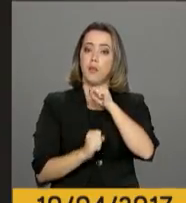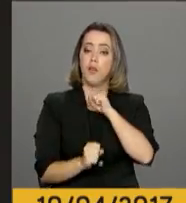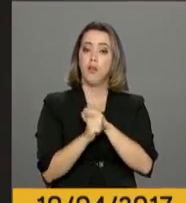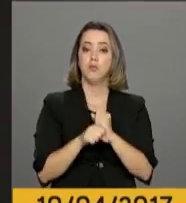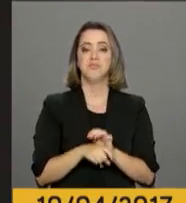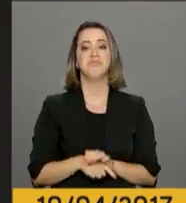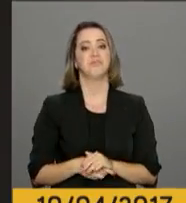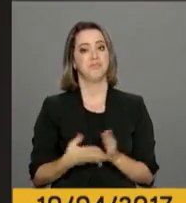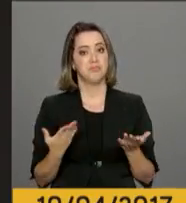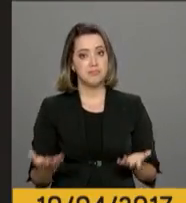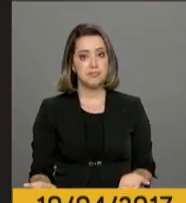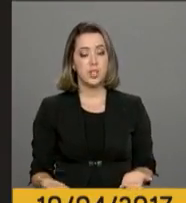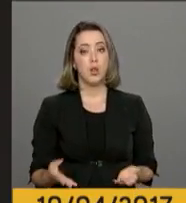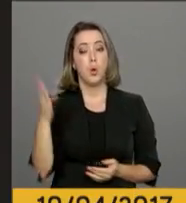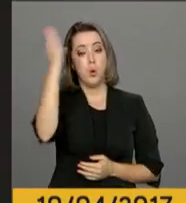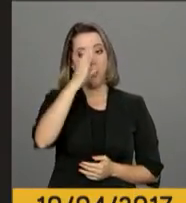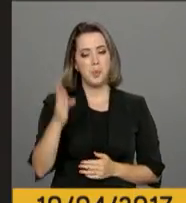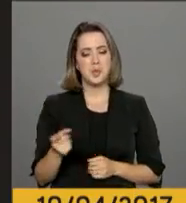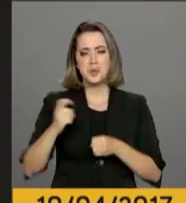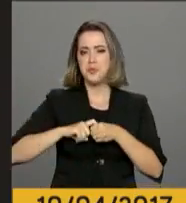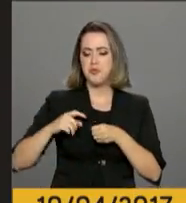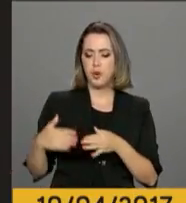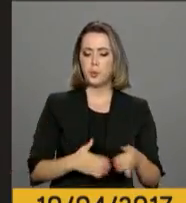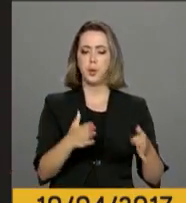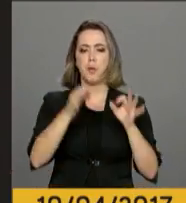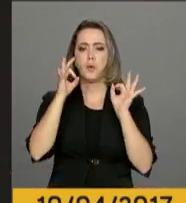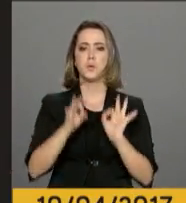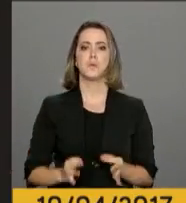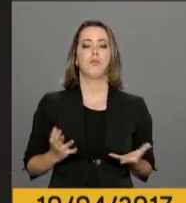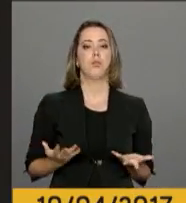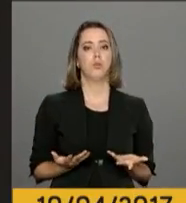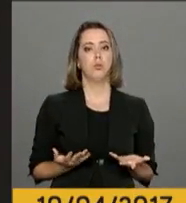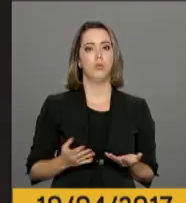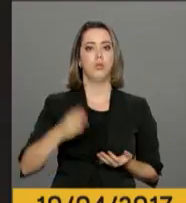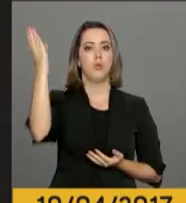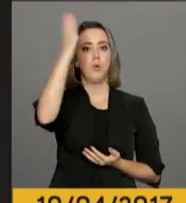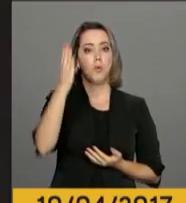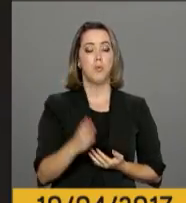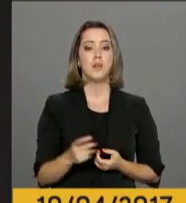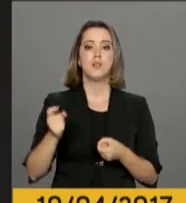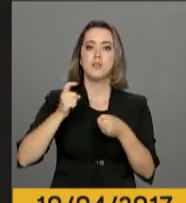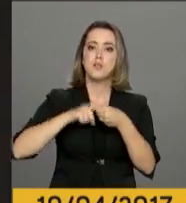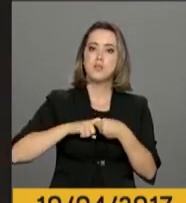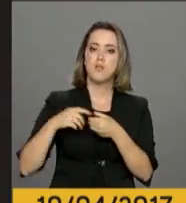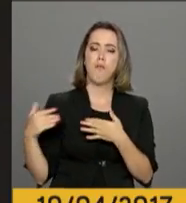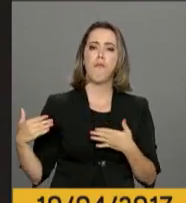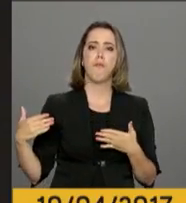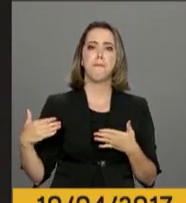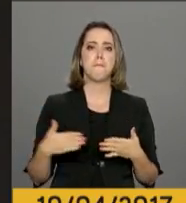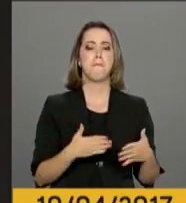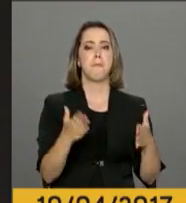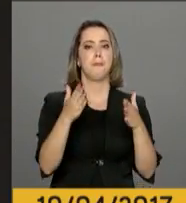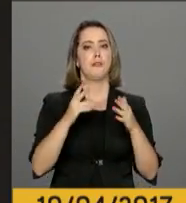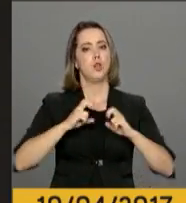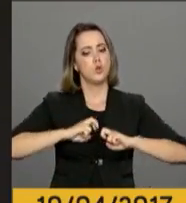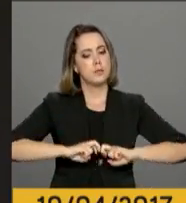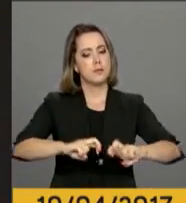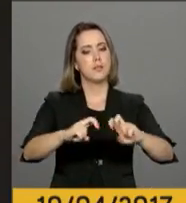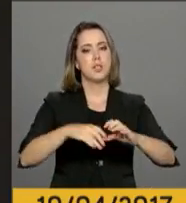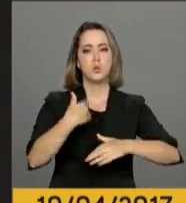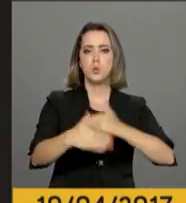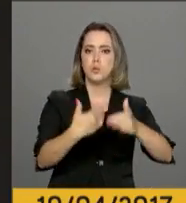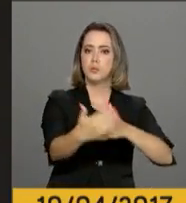Brasil está voltando ao prumo, não é? Voltando ao prumo, é o Brasil voltando aos trilhos do